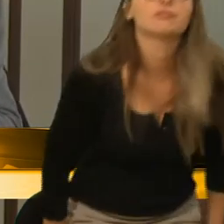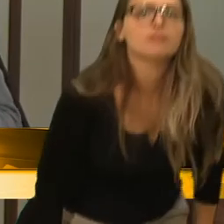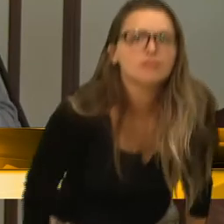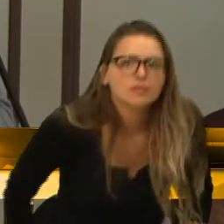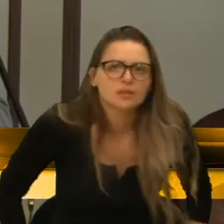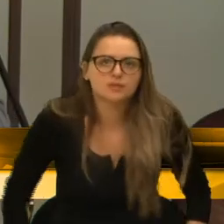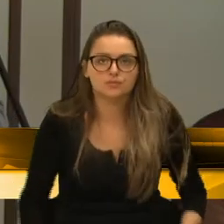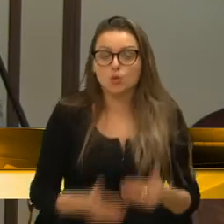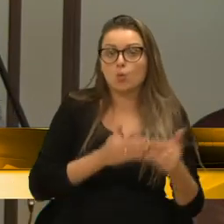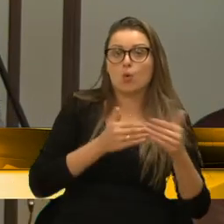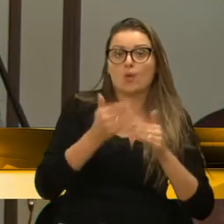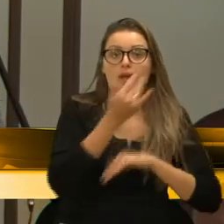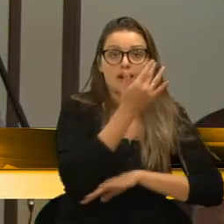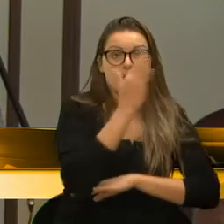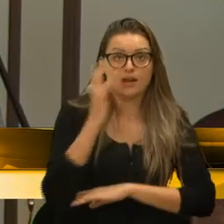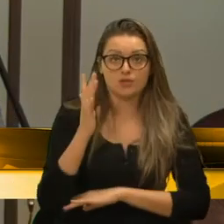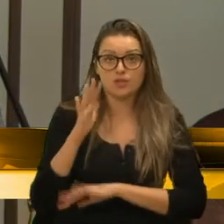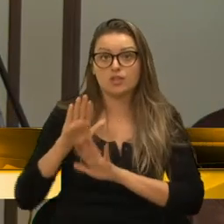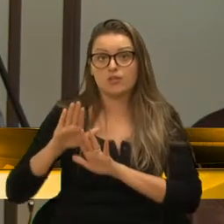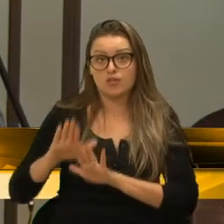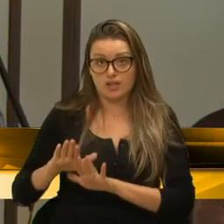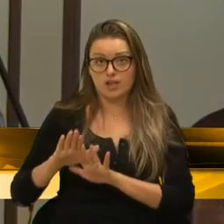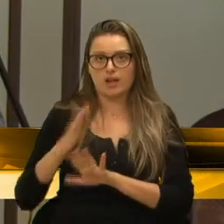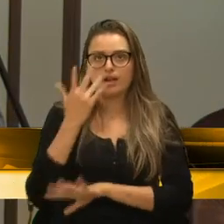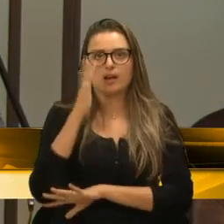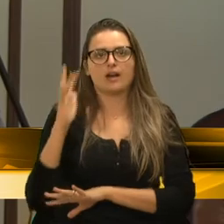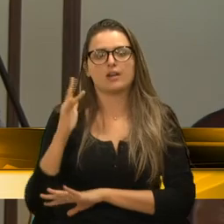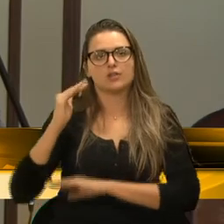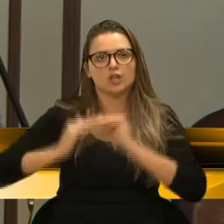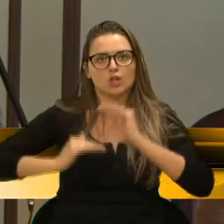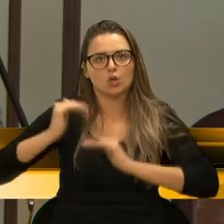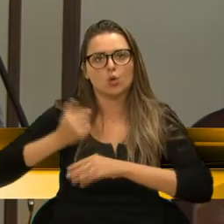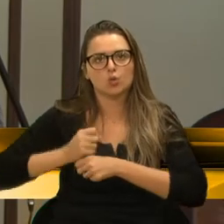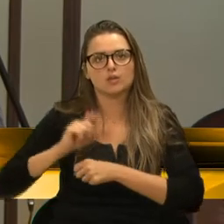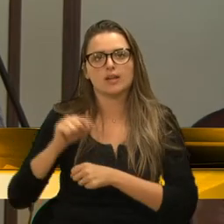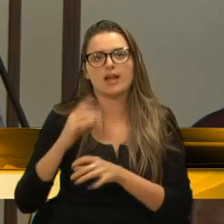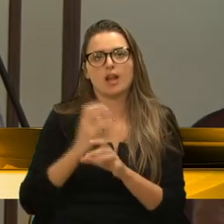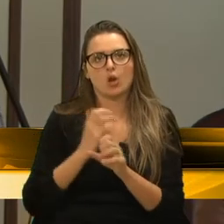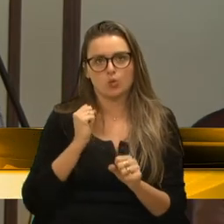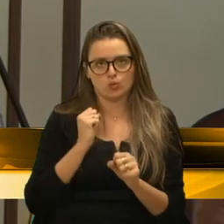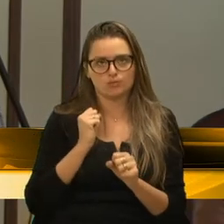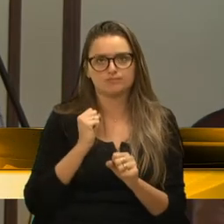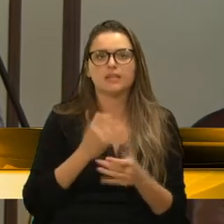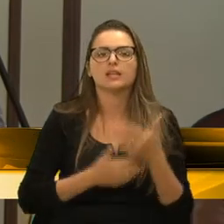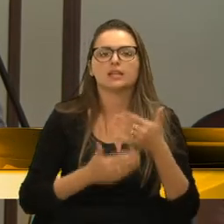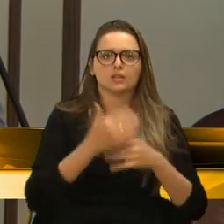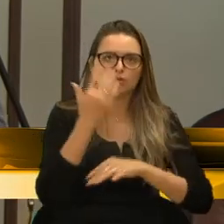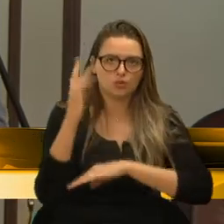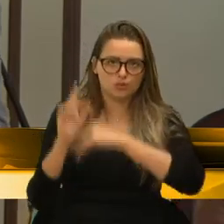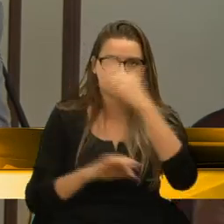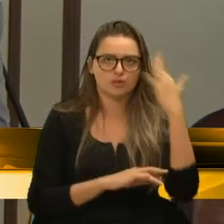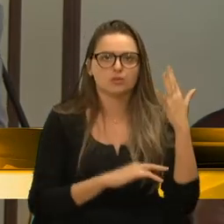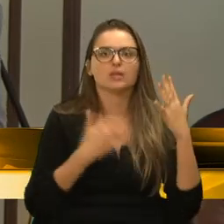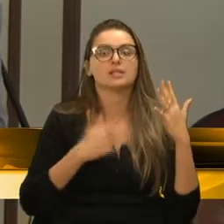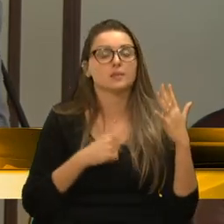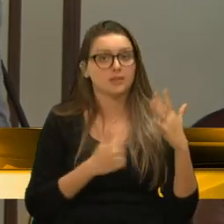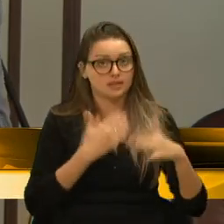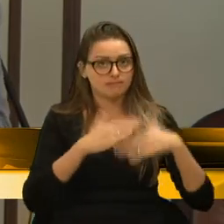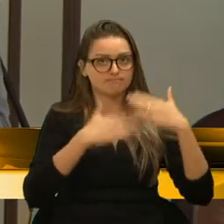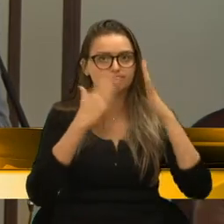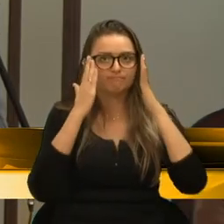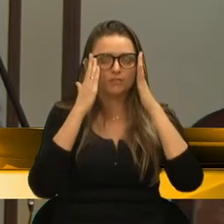lote, o morador que deixar ou a pessoa que for construir, será lucro, e a natureza precisa de lucro porque ela está em